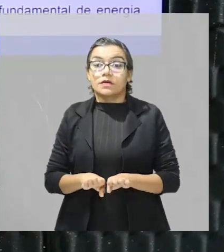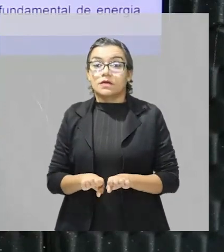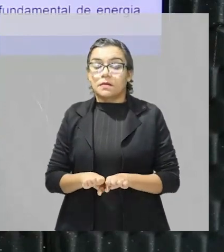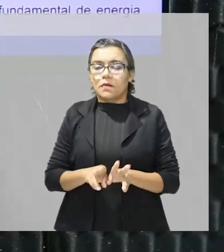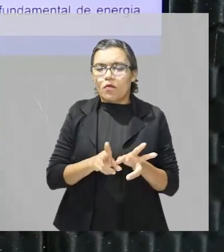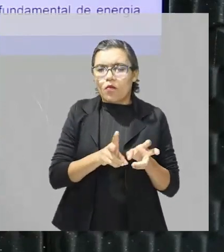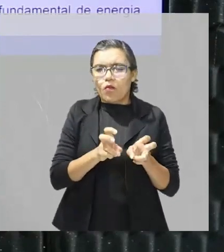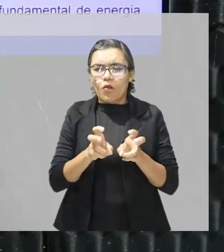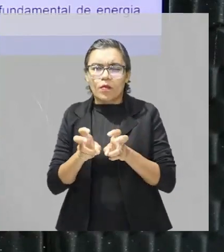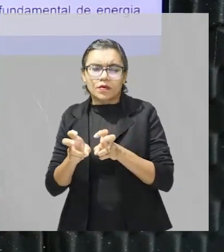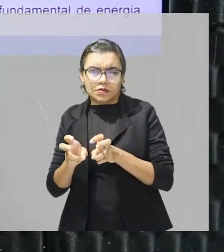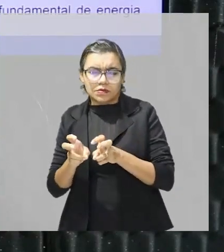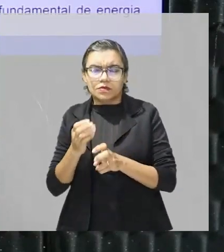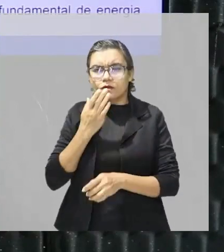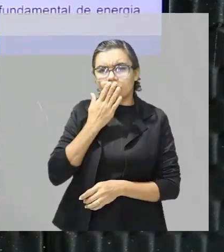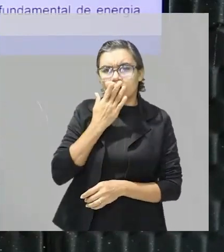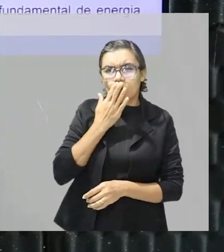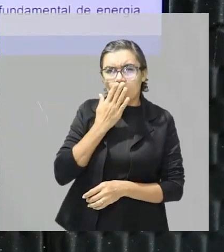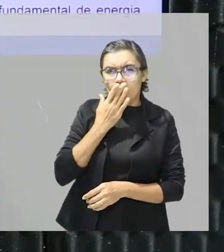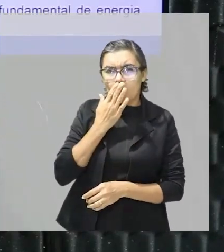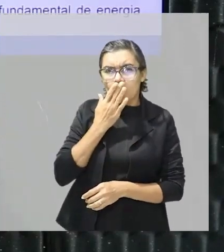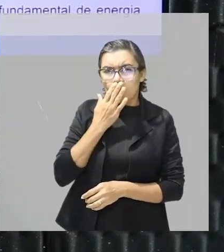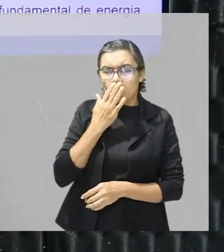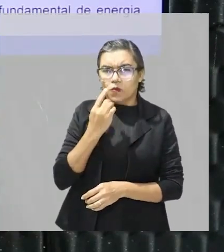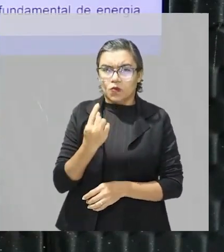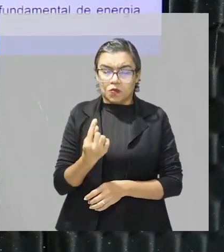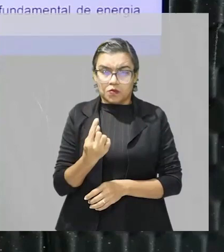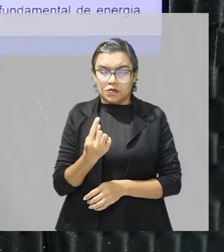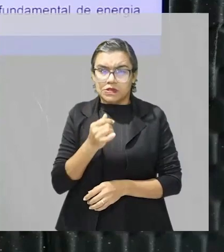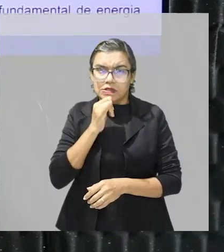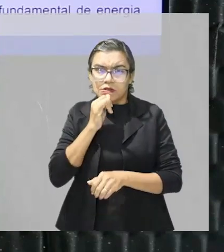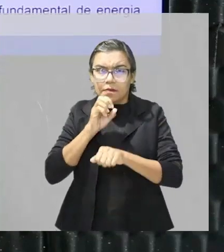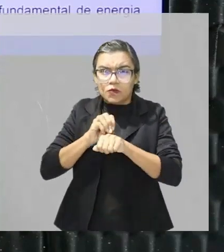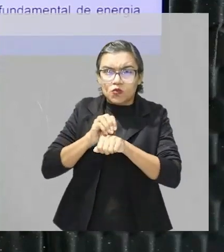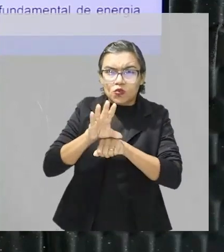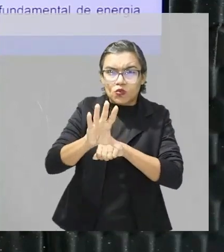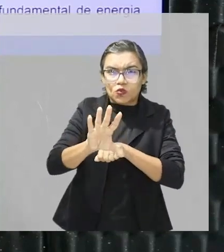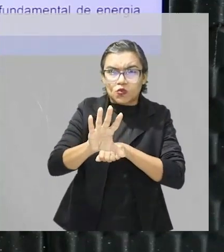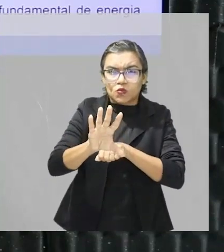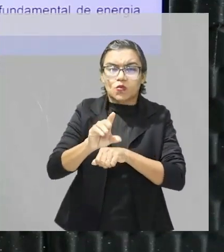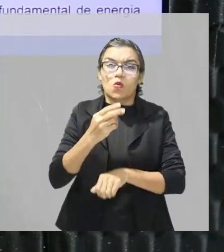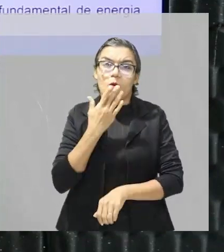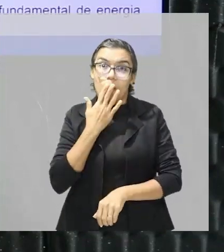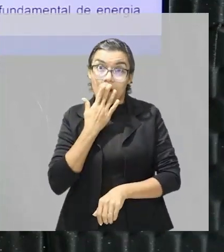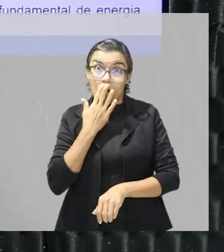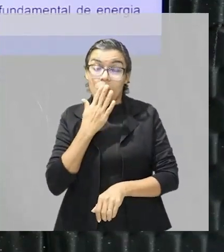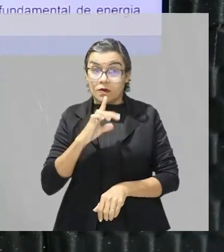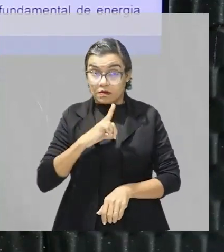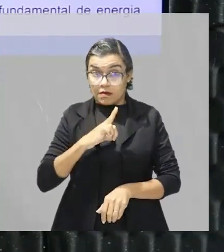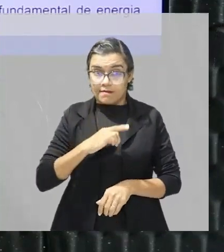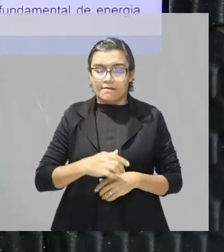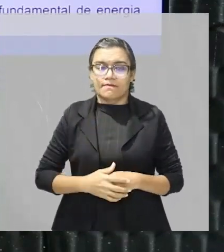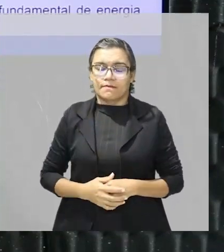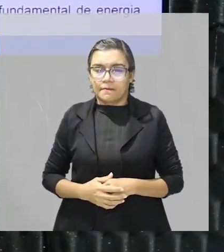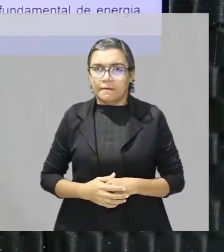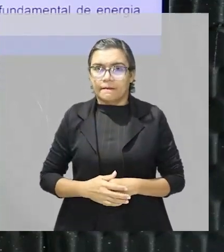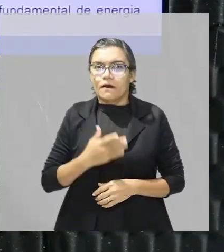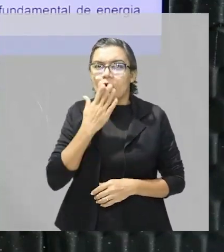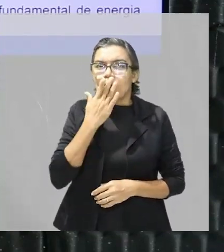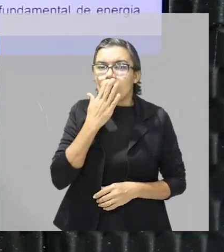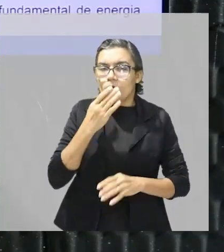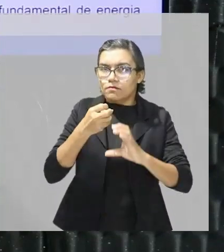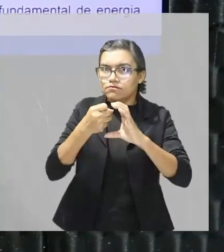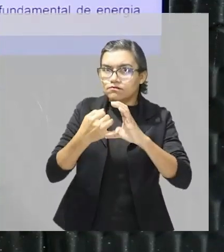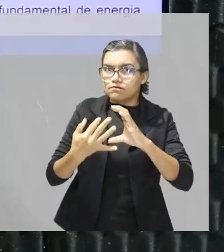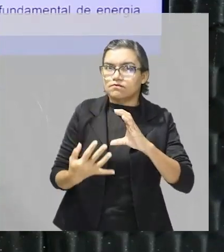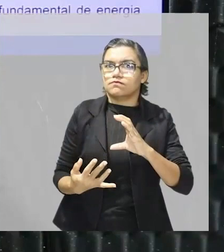nós vamos observar uma coloração uma cor uma missão de luz né com uma certa cor essa cor é